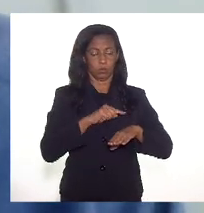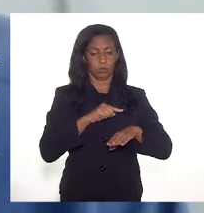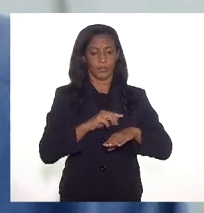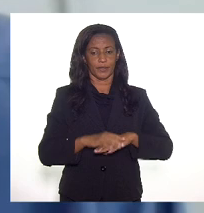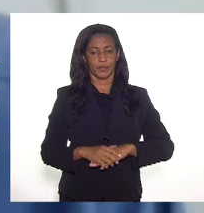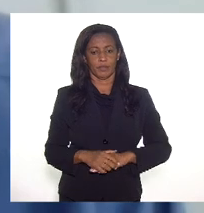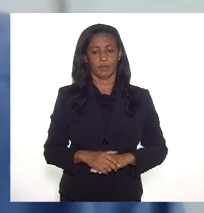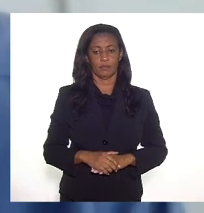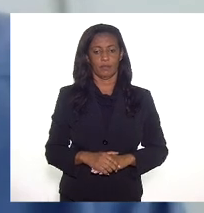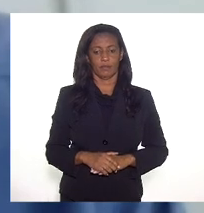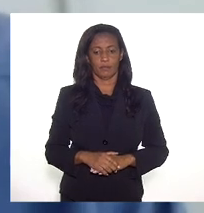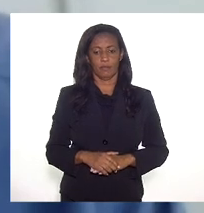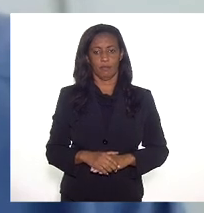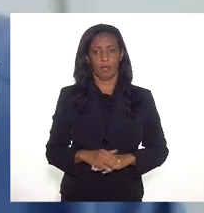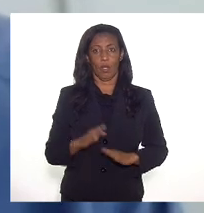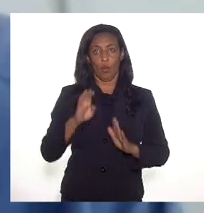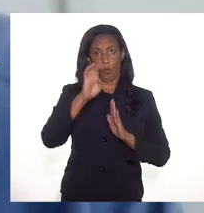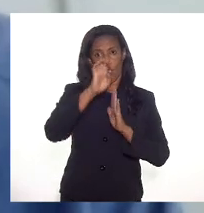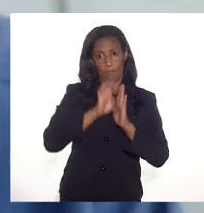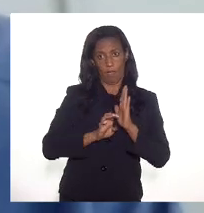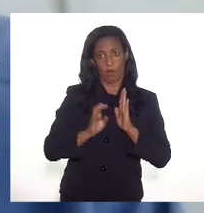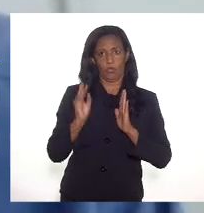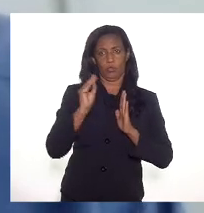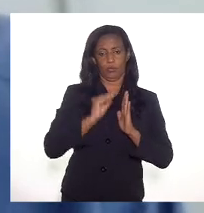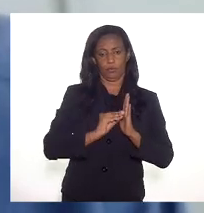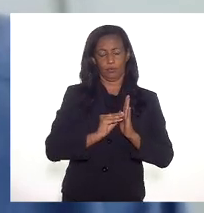constitucionalidade com emendas.